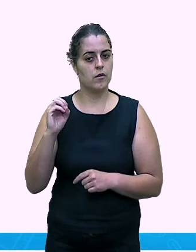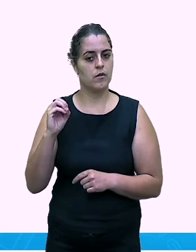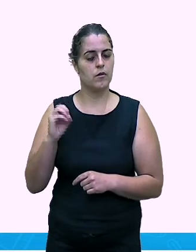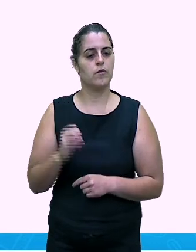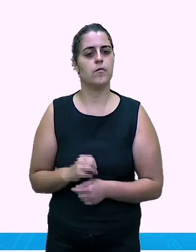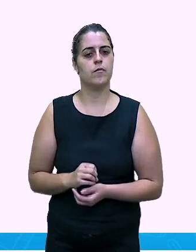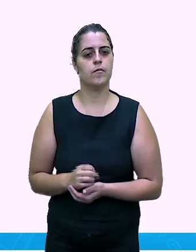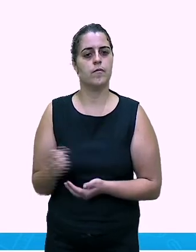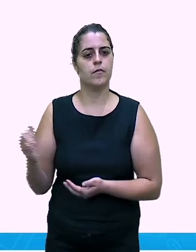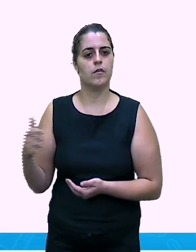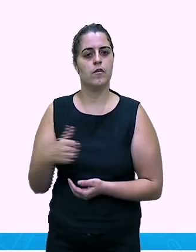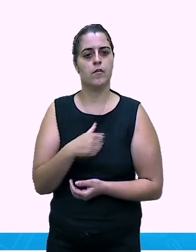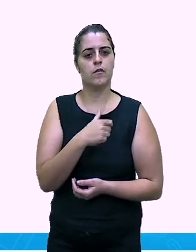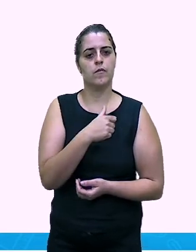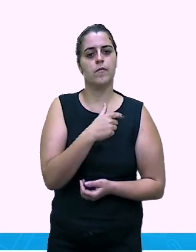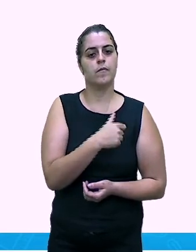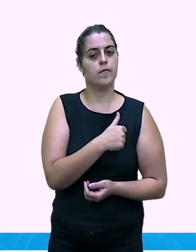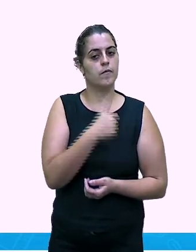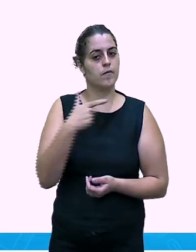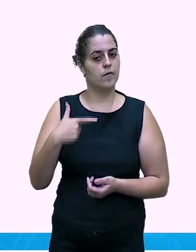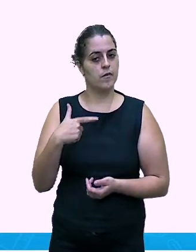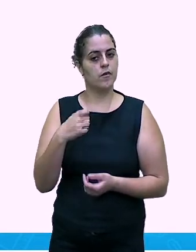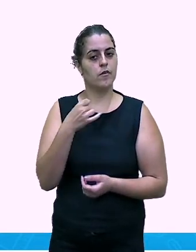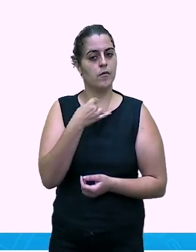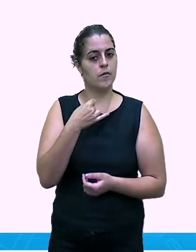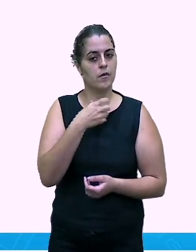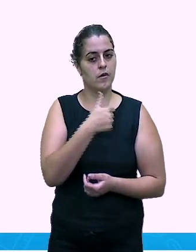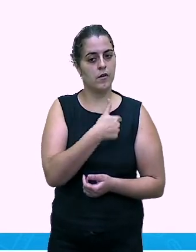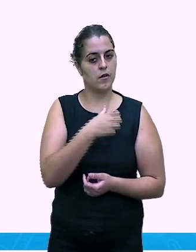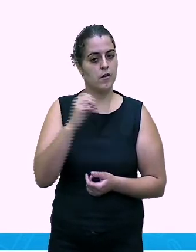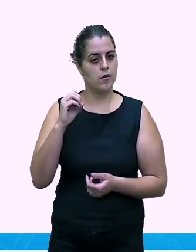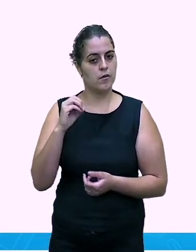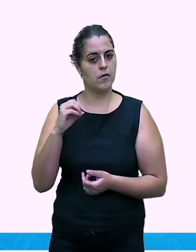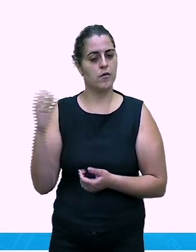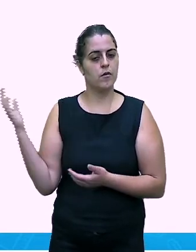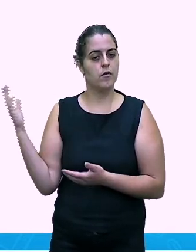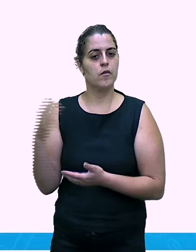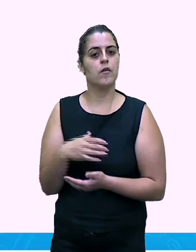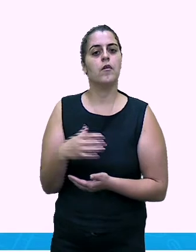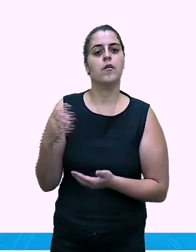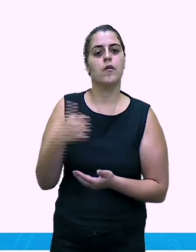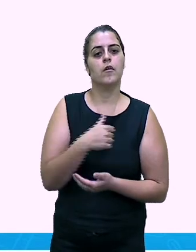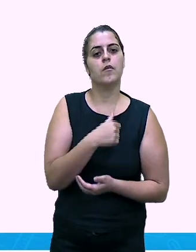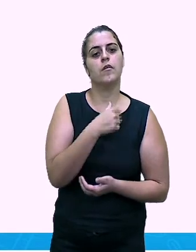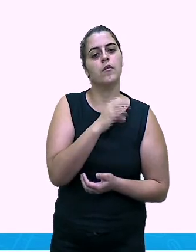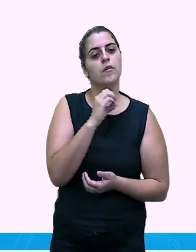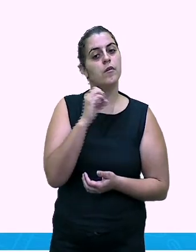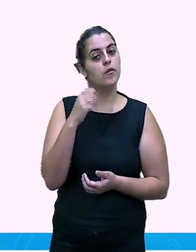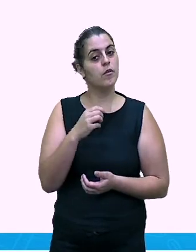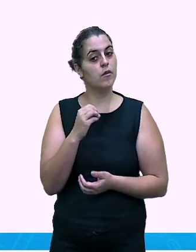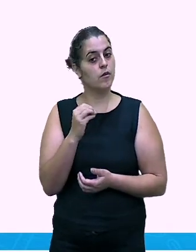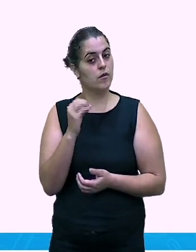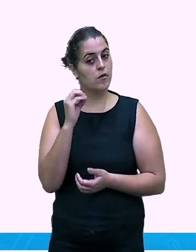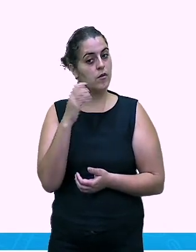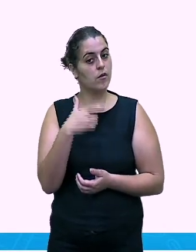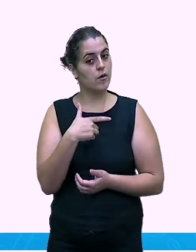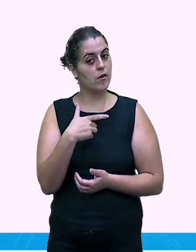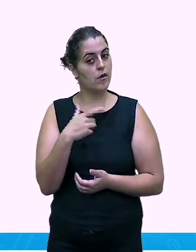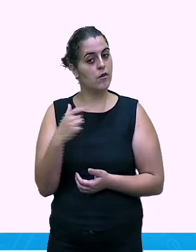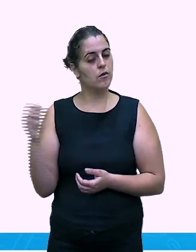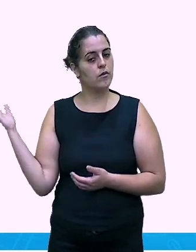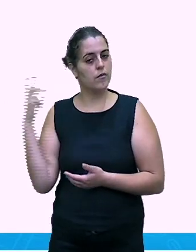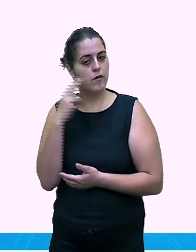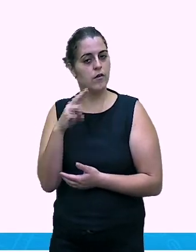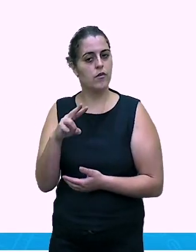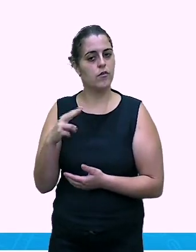10. 12, aqui vamos diminuir. 2 menos 0, 2. 1 menos 1, 0. O que nós temos que fazer